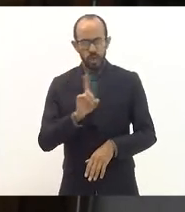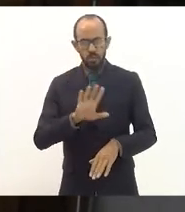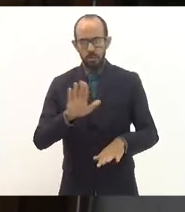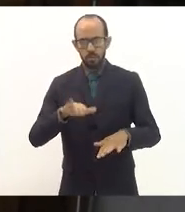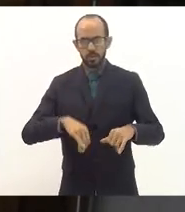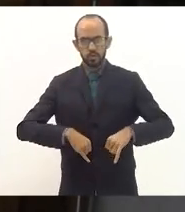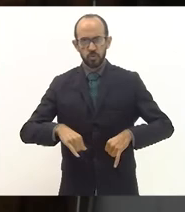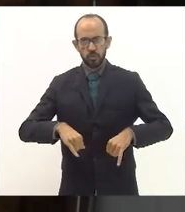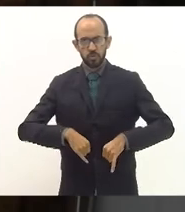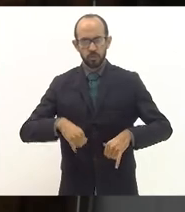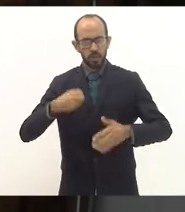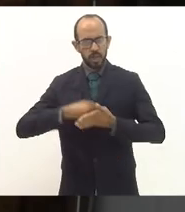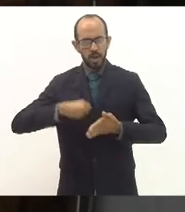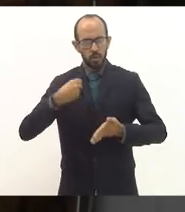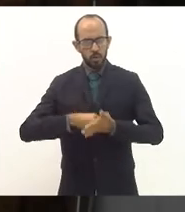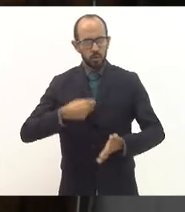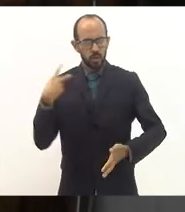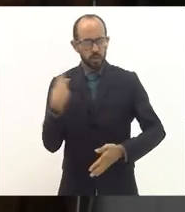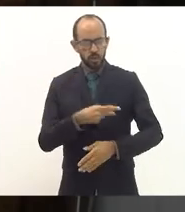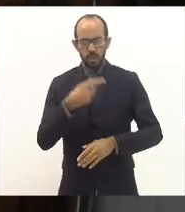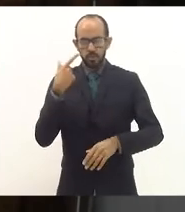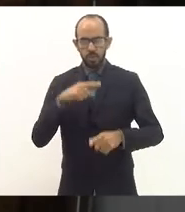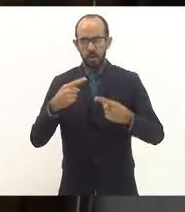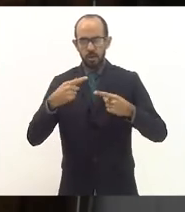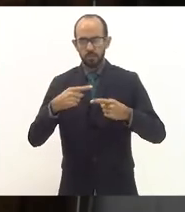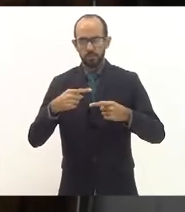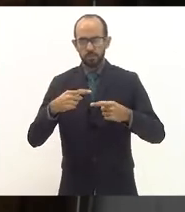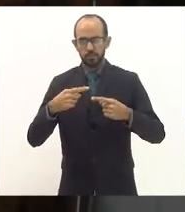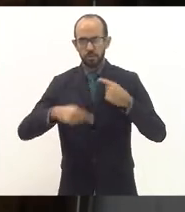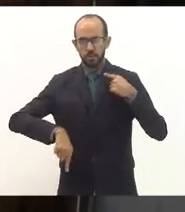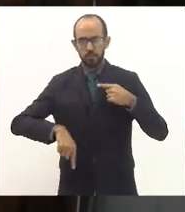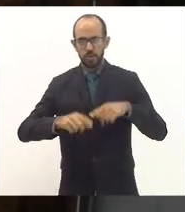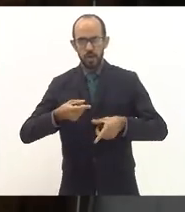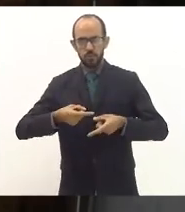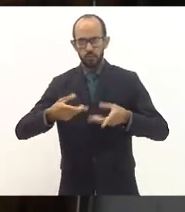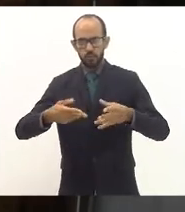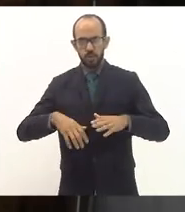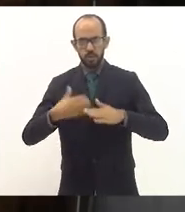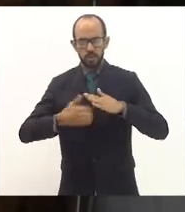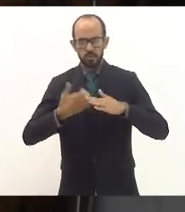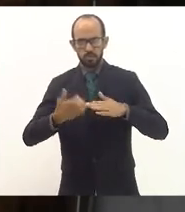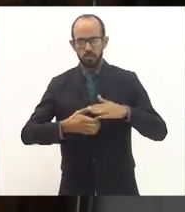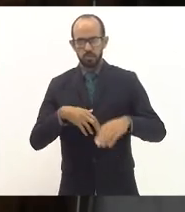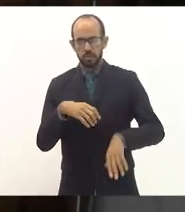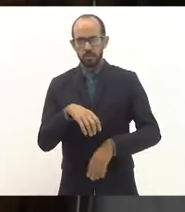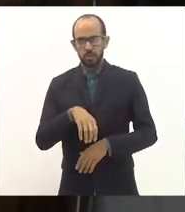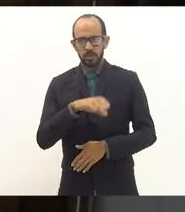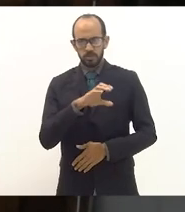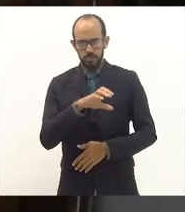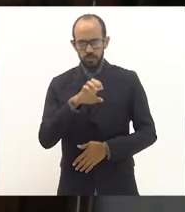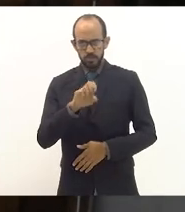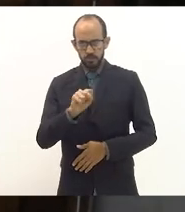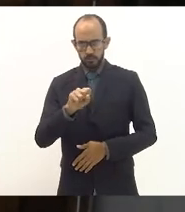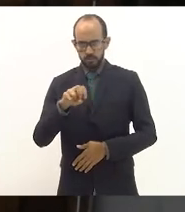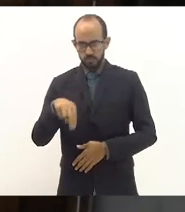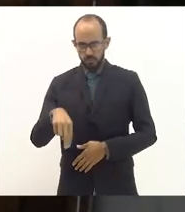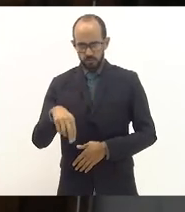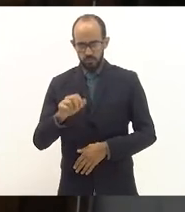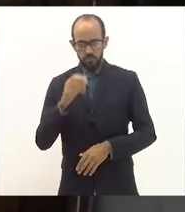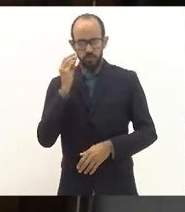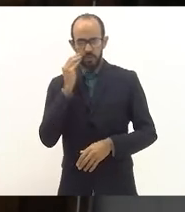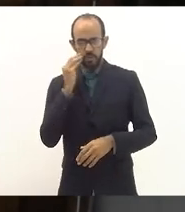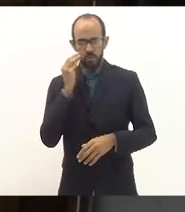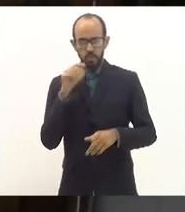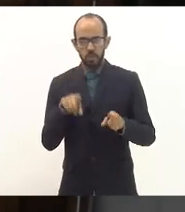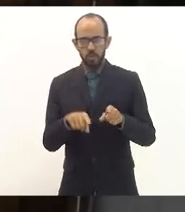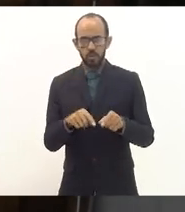a luta do Brizola para impedir a privatização da Companhia Siderúrgica Nacional. Tentou até que o